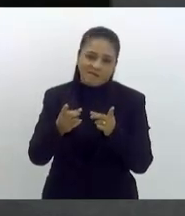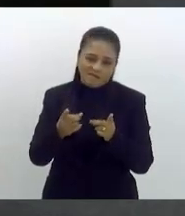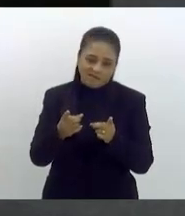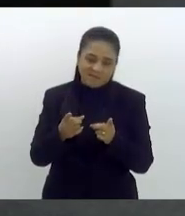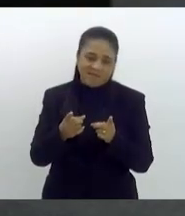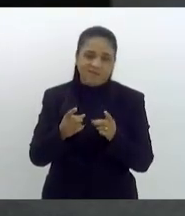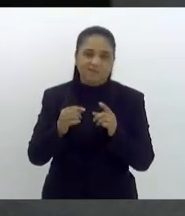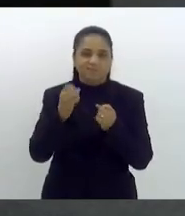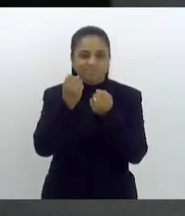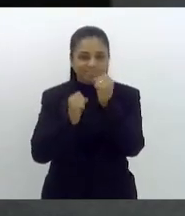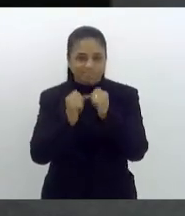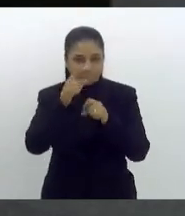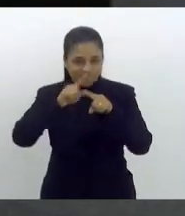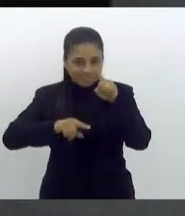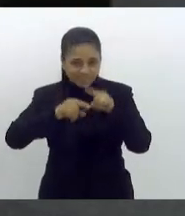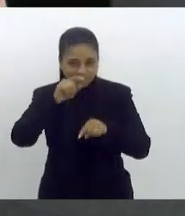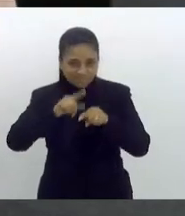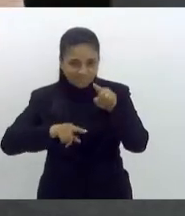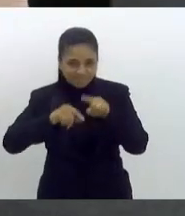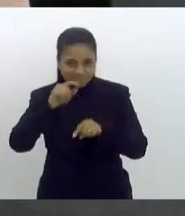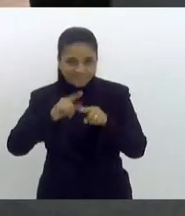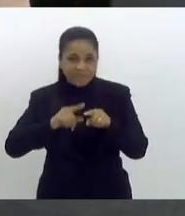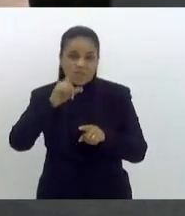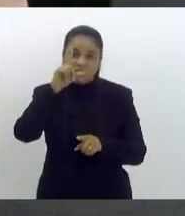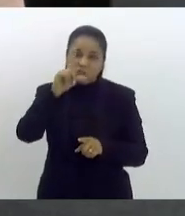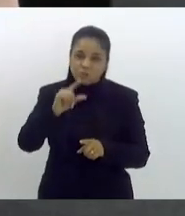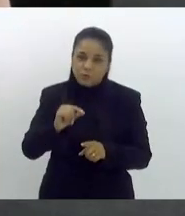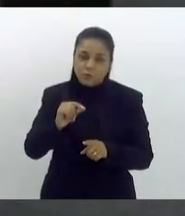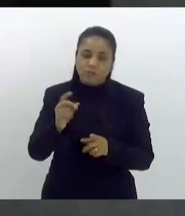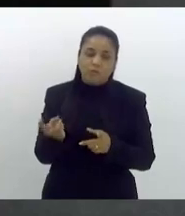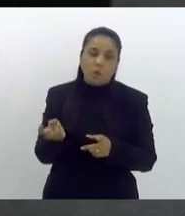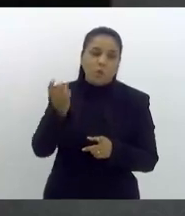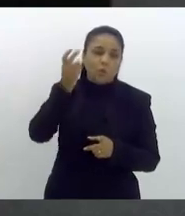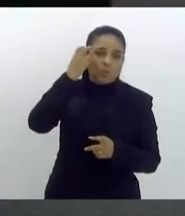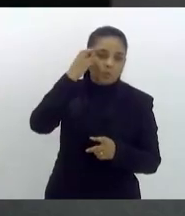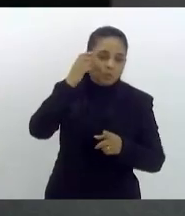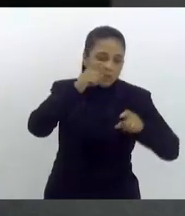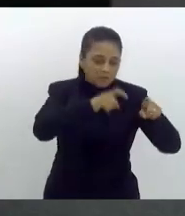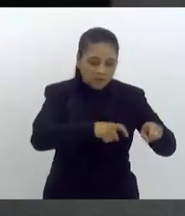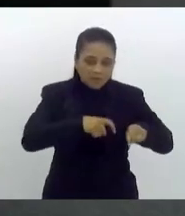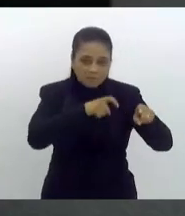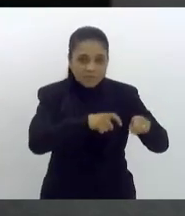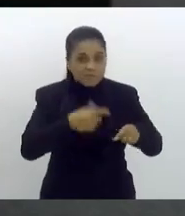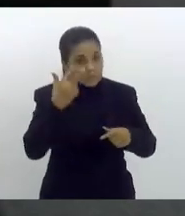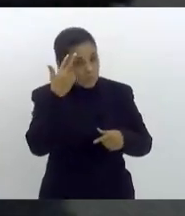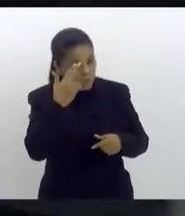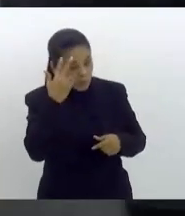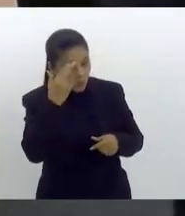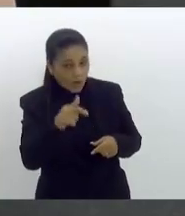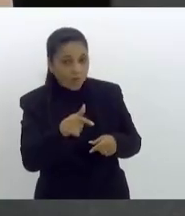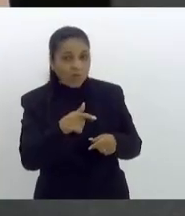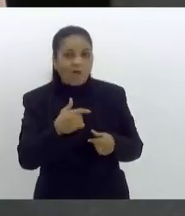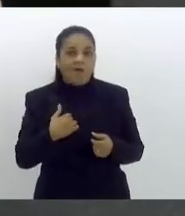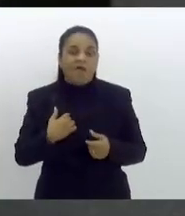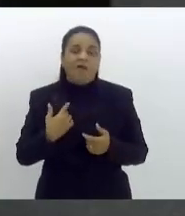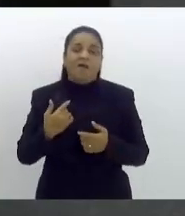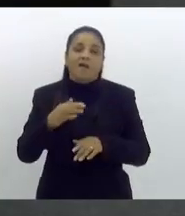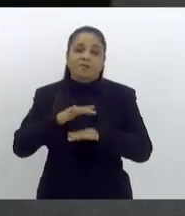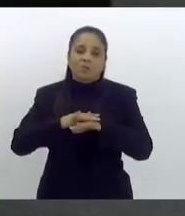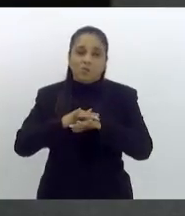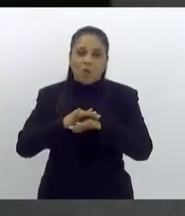e a diminuição da cultura da produção do alimento aumento de doenças coronárias